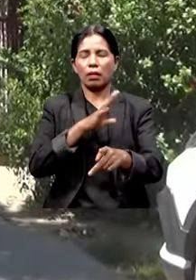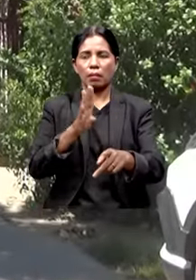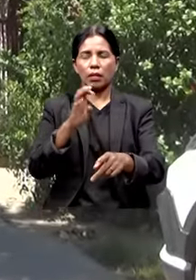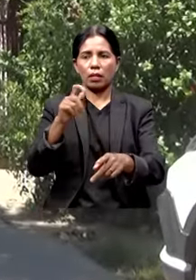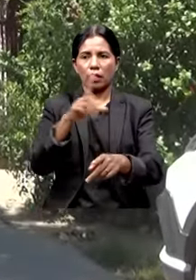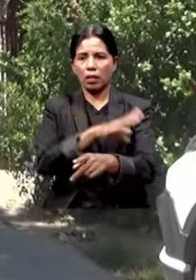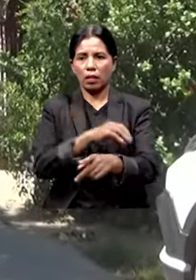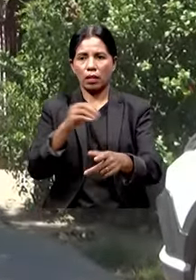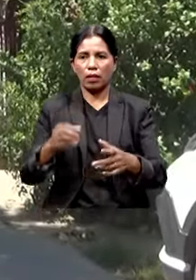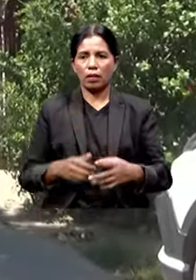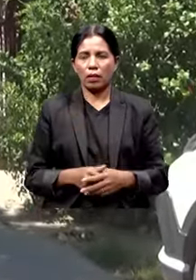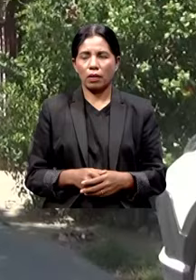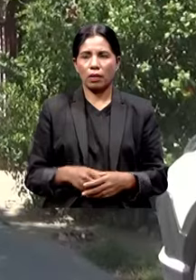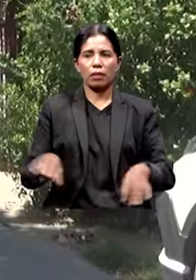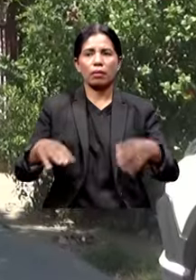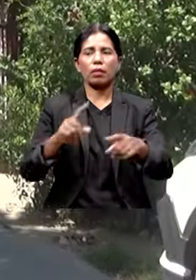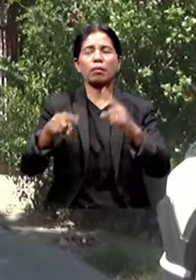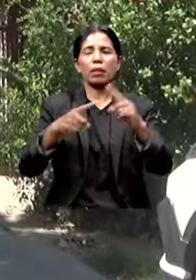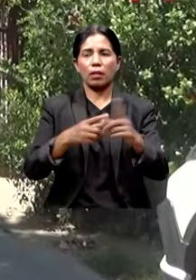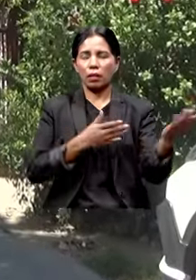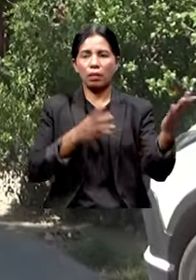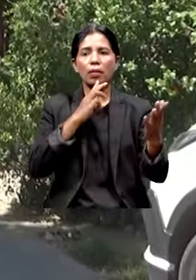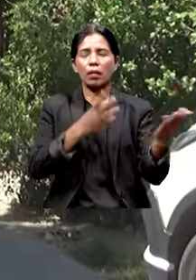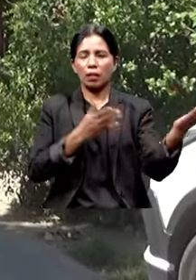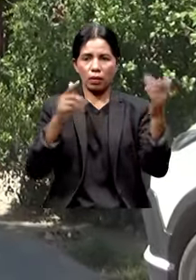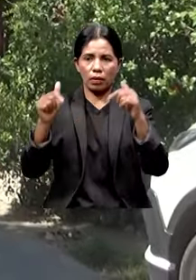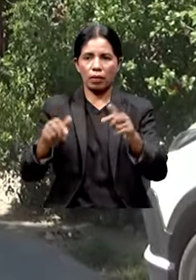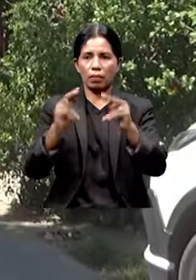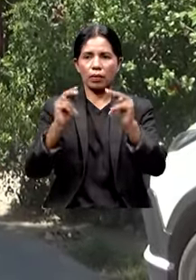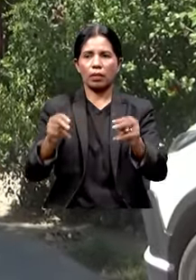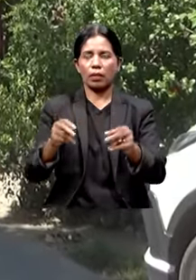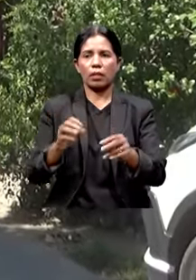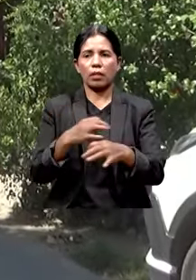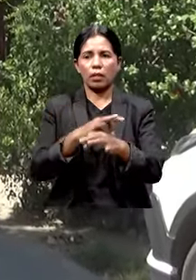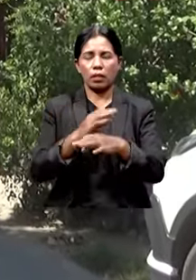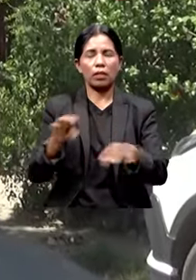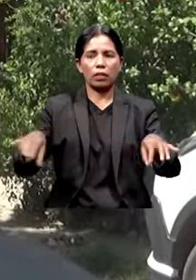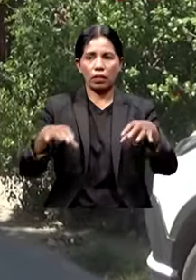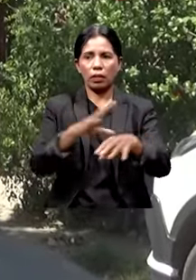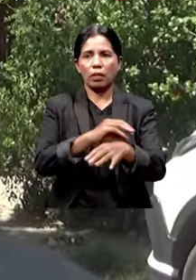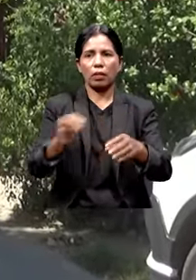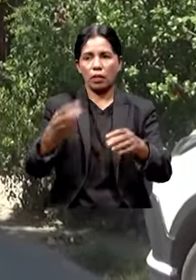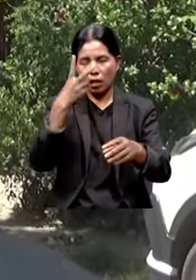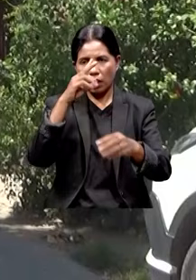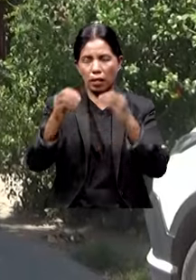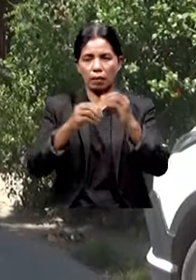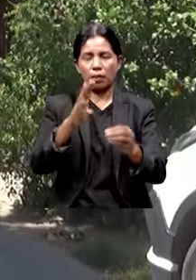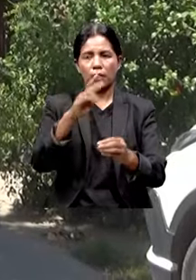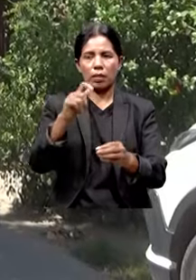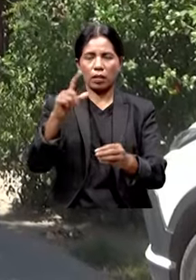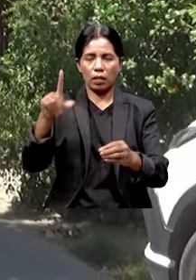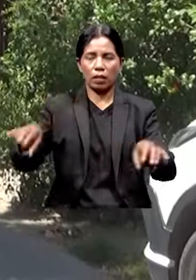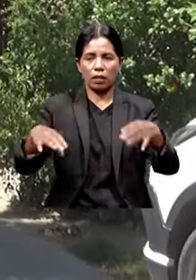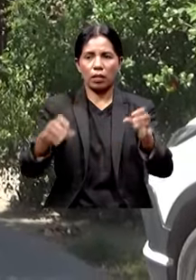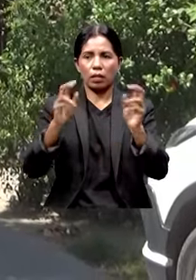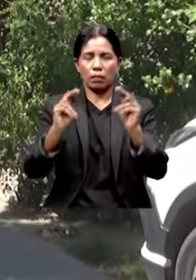be be serviço ne bahira ma kato be bene mai. Precisa da dia gestão ni. Gestão controlo ba BTL ne ni ne serviço